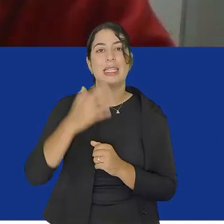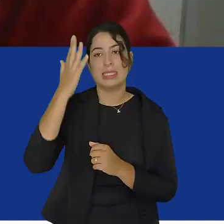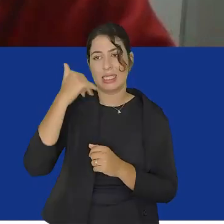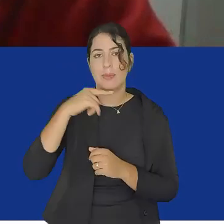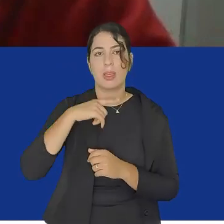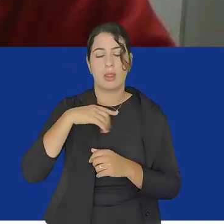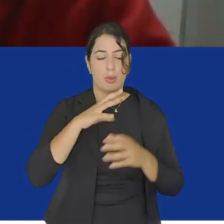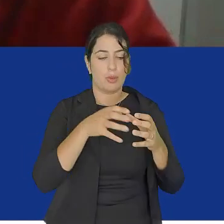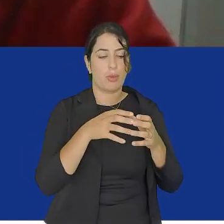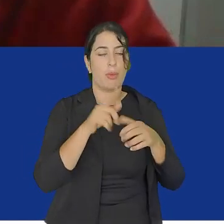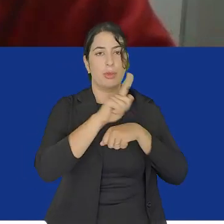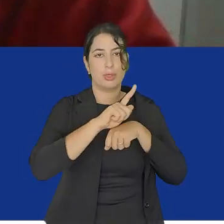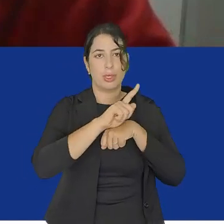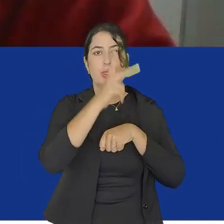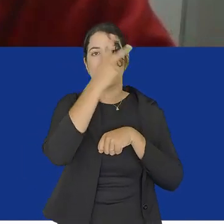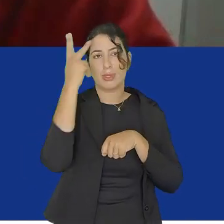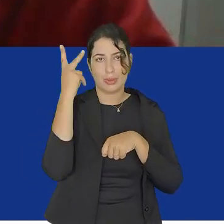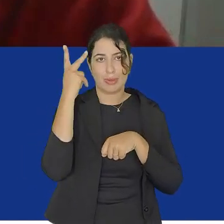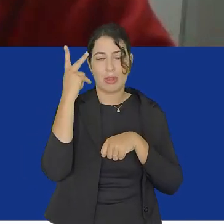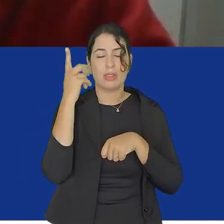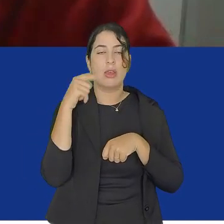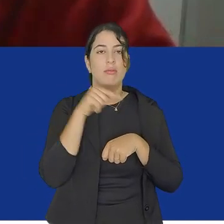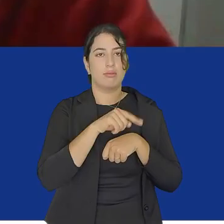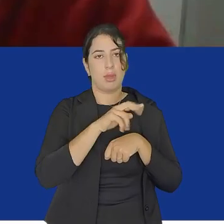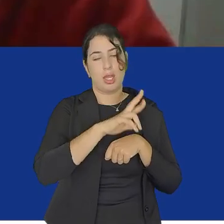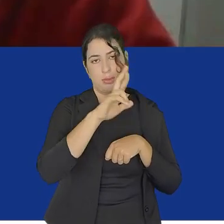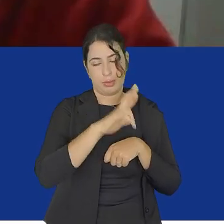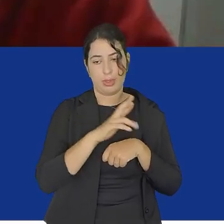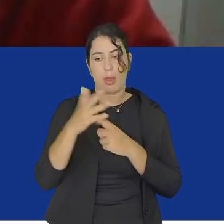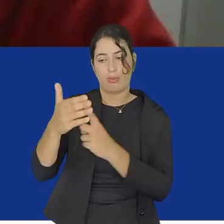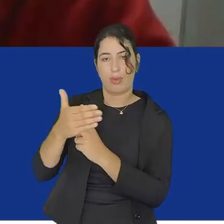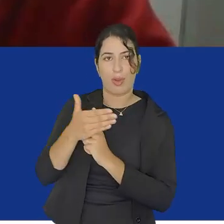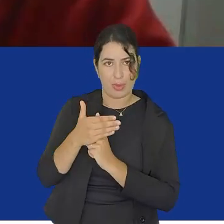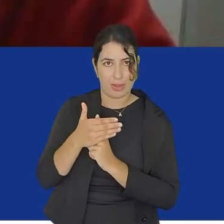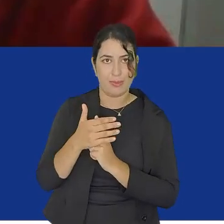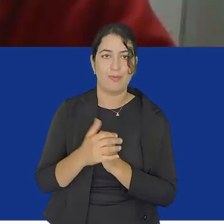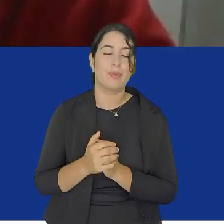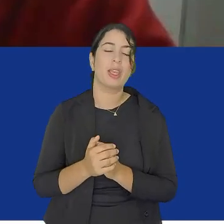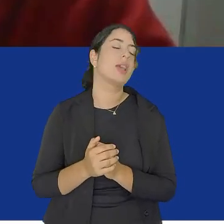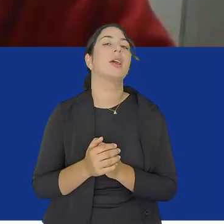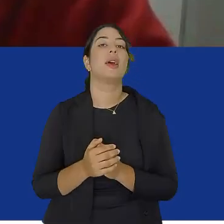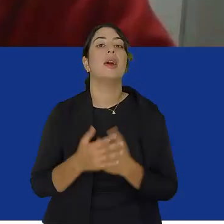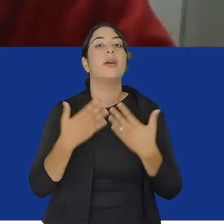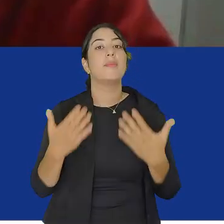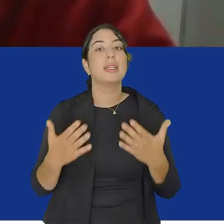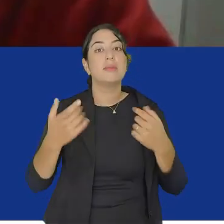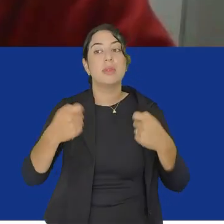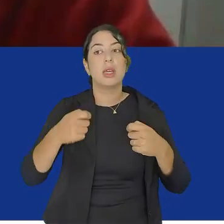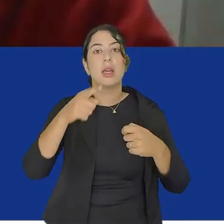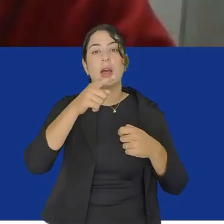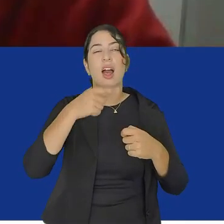de pessoas, mas não sempre à gestão de pessoas, aonde aquele que precisa de ajuda tem um lugar